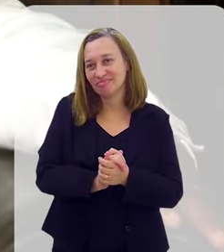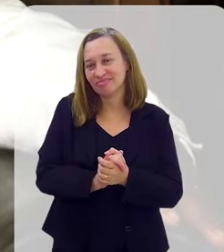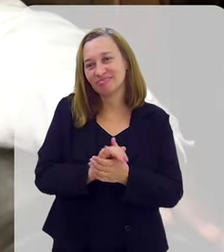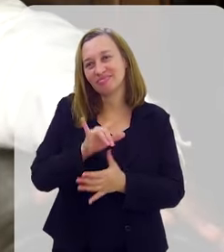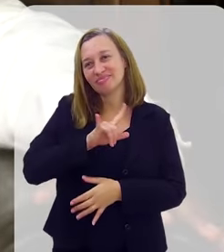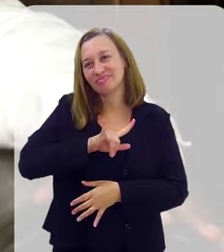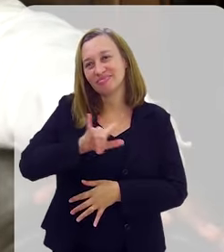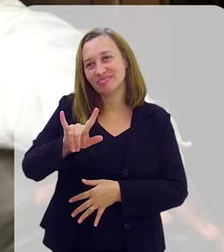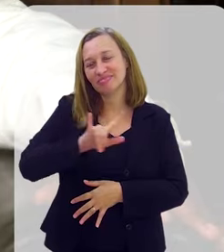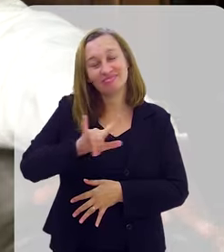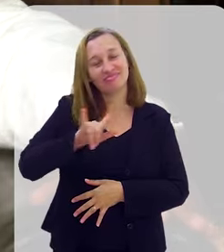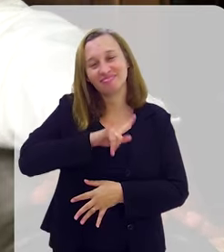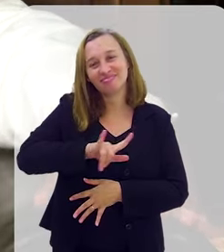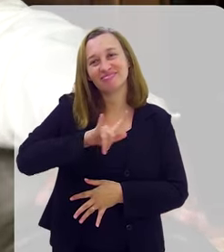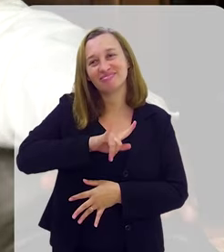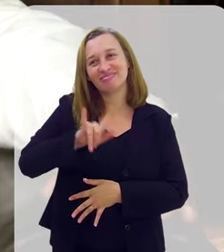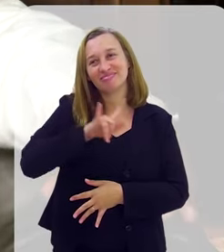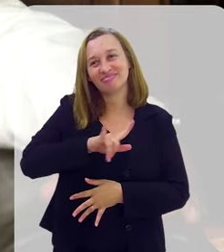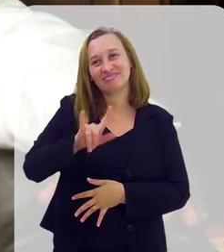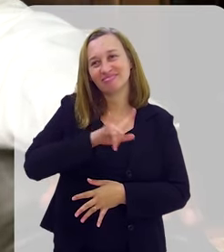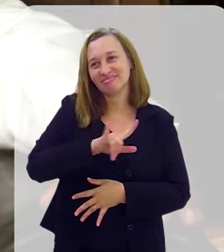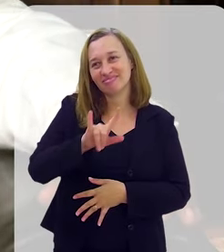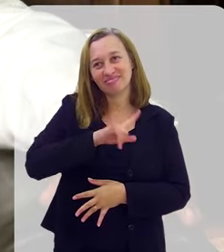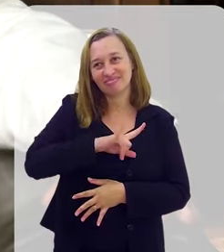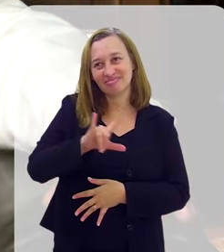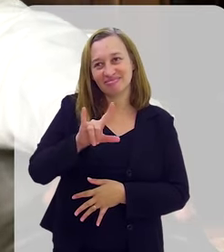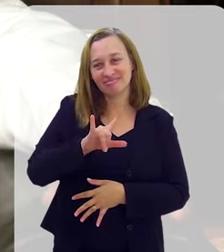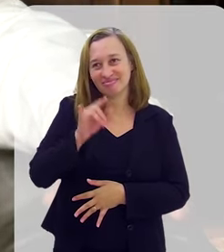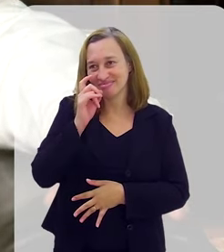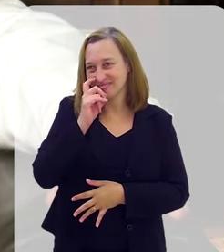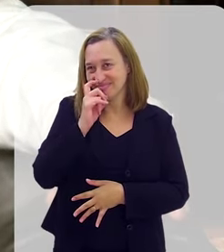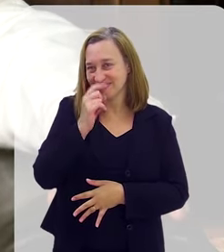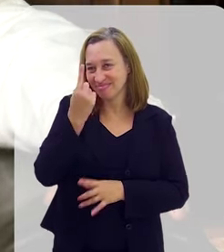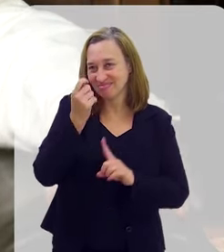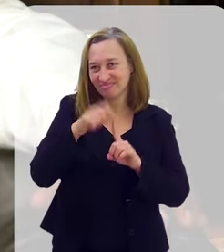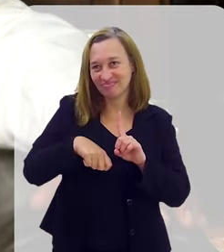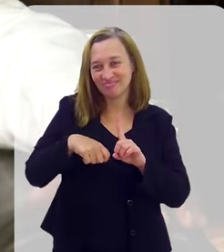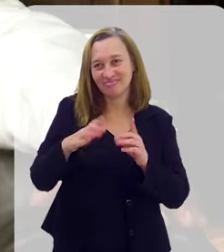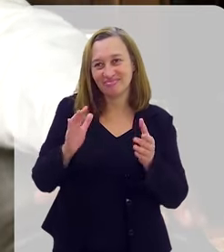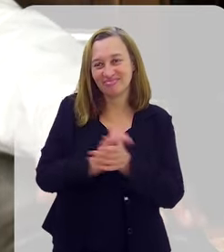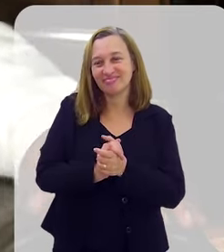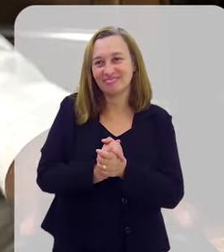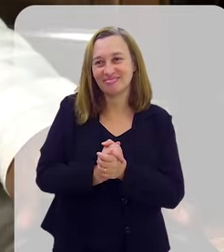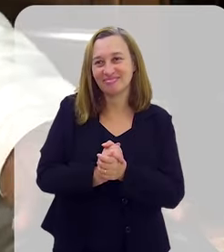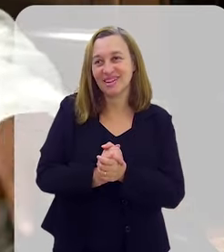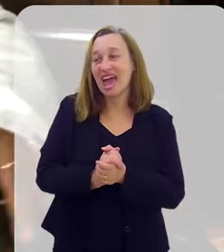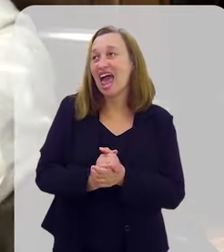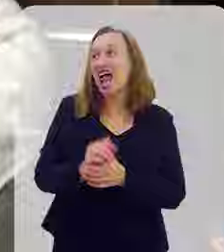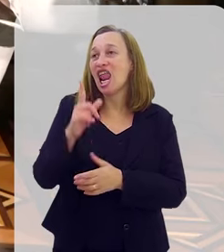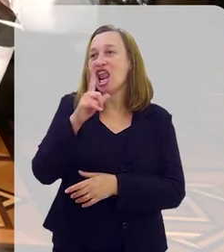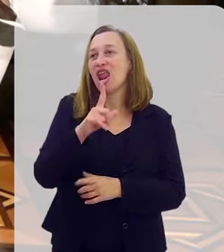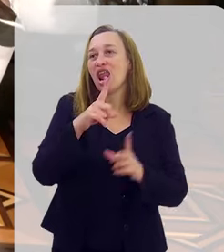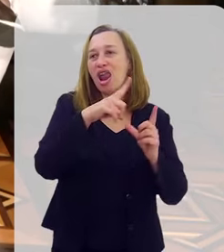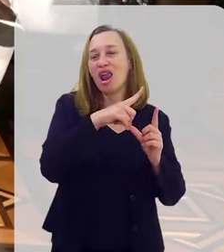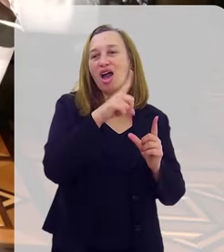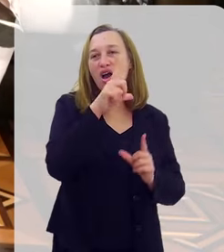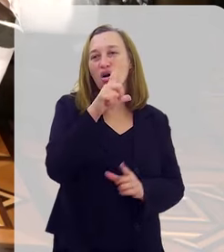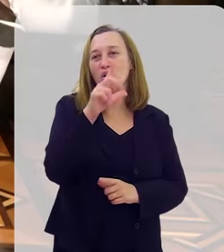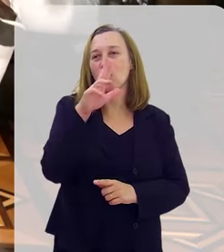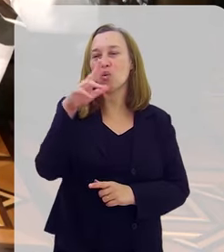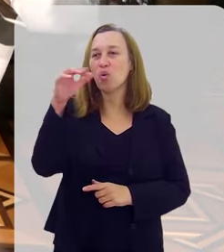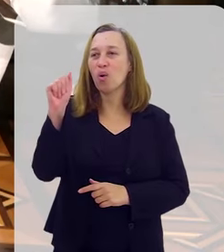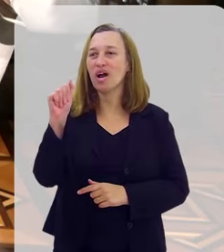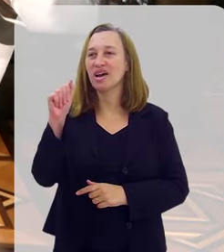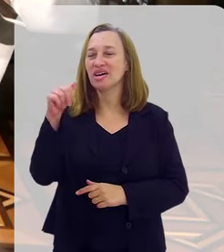Mascarenhas. Coisa linda, Deus, é o amor. Abençoe você, te amo. Meu Deus, muito forte. Um mês de casado. Meu Deus, é lua de mel. É forte, beijo